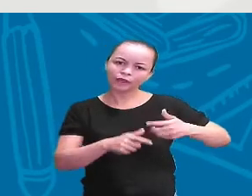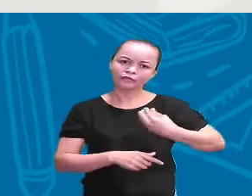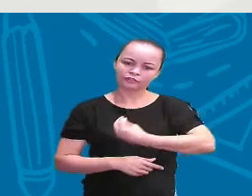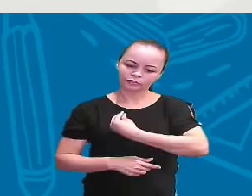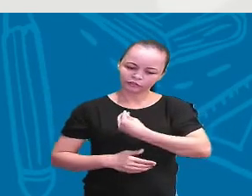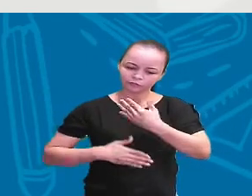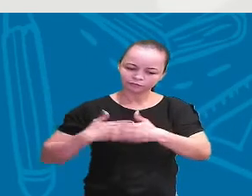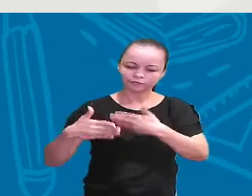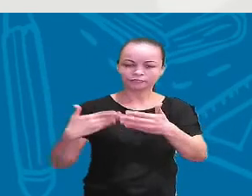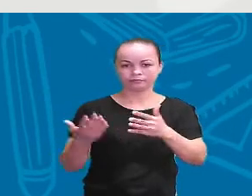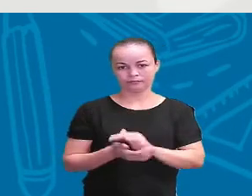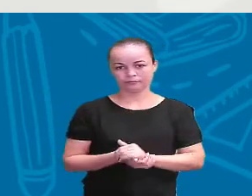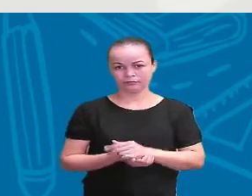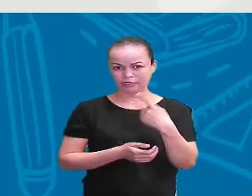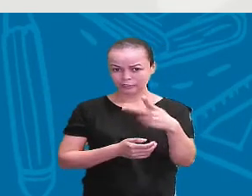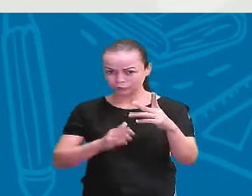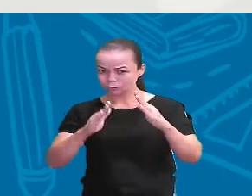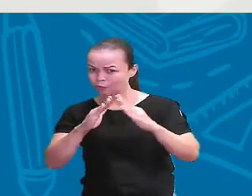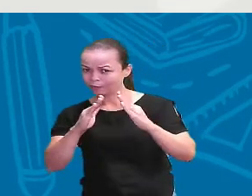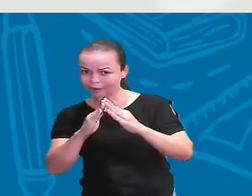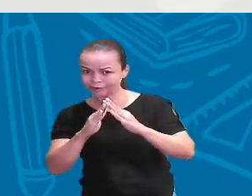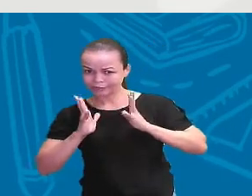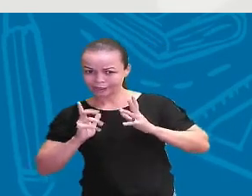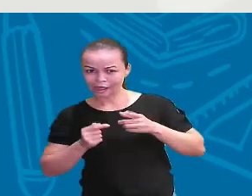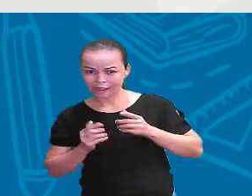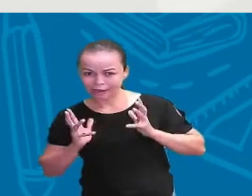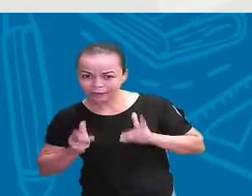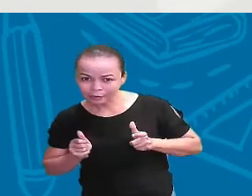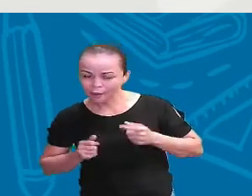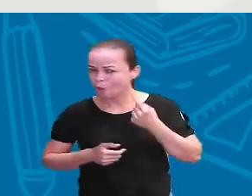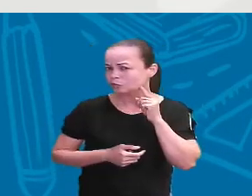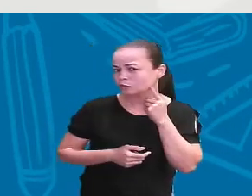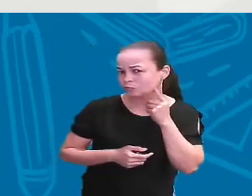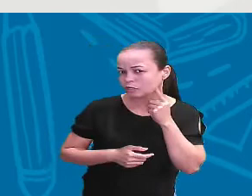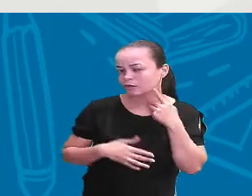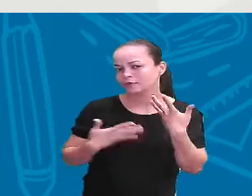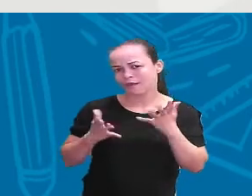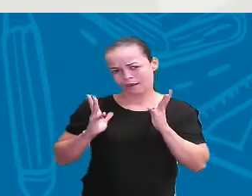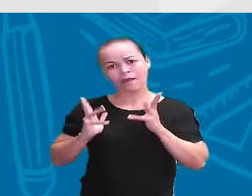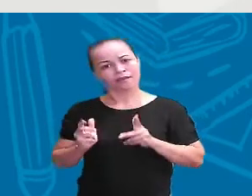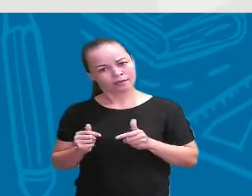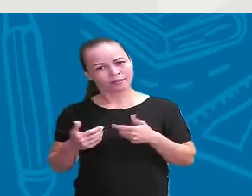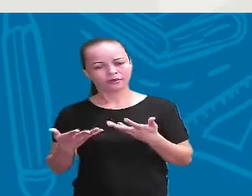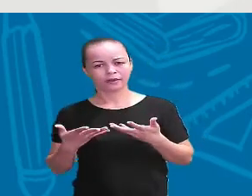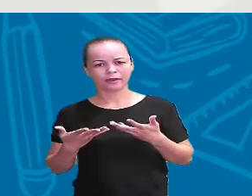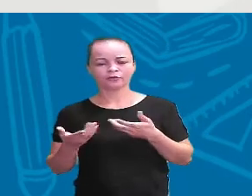Na sua casa, você não gosta de deixar a sua casa limpinha? Quando você chupa um pirulito, ou come